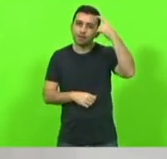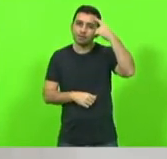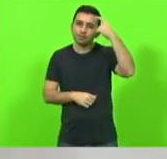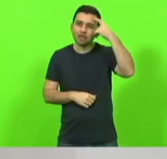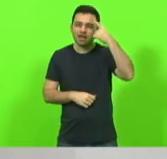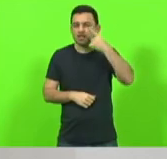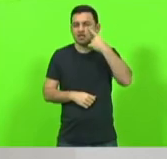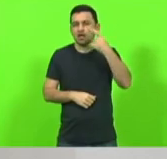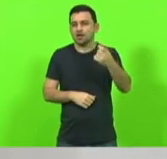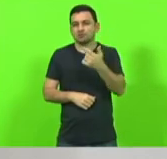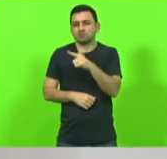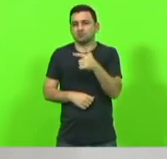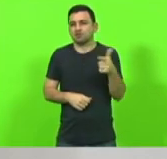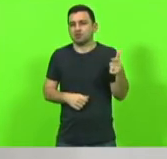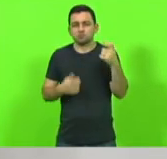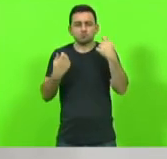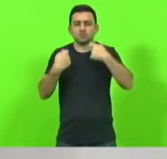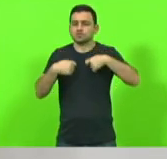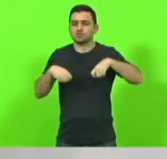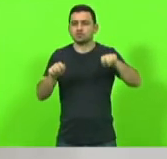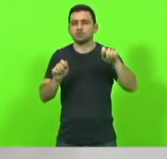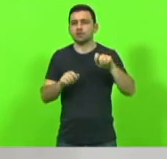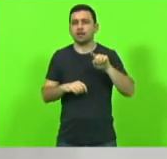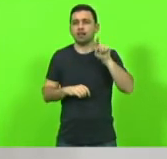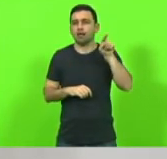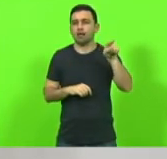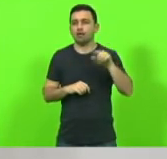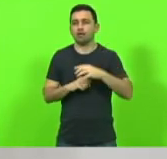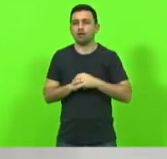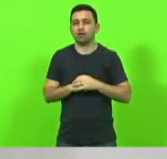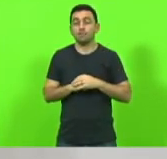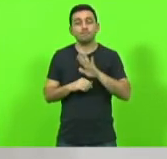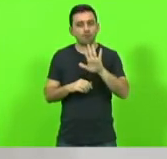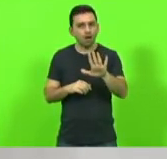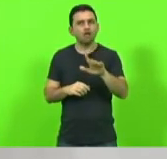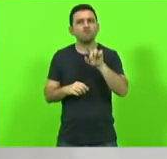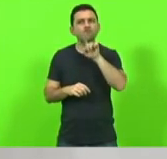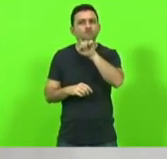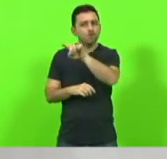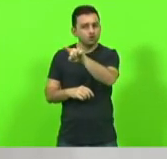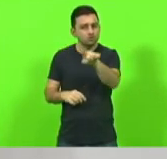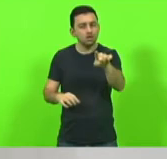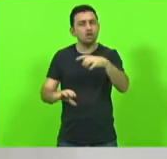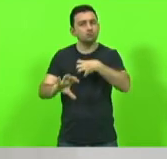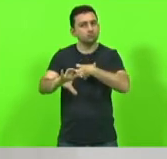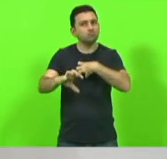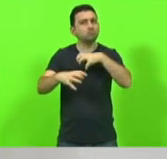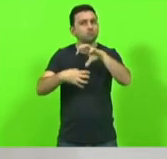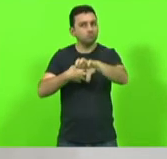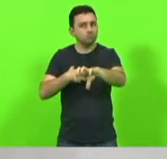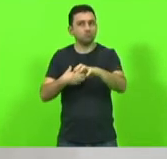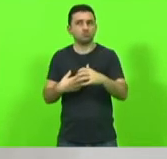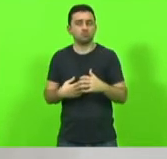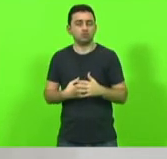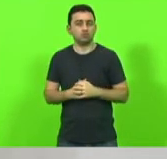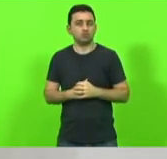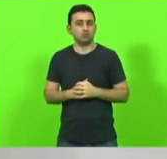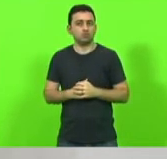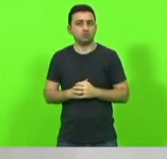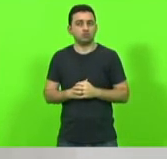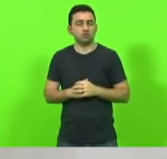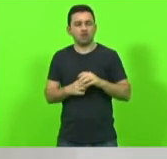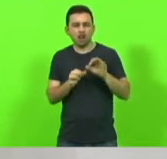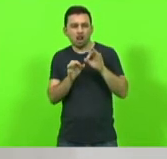interessa tanto, não precisa, mas se coloque no lugar daquela pessoa do interior, do